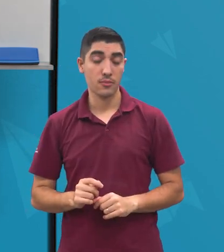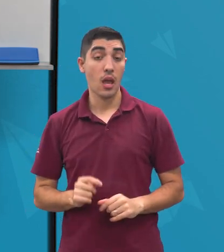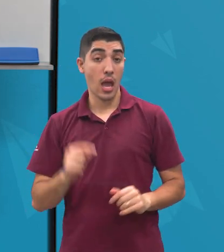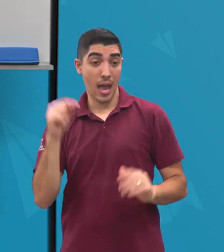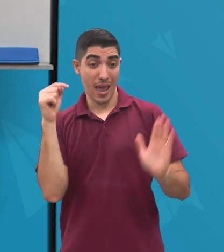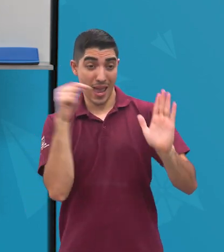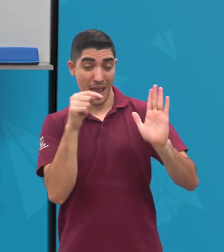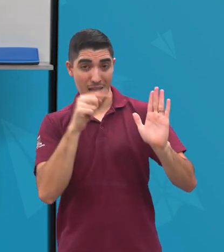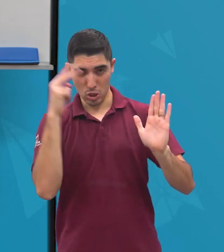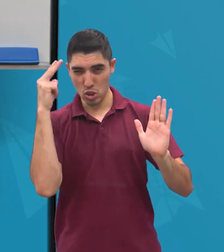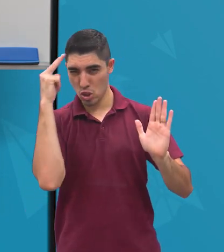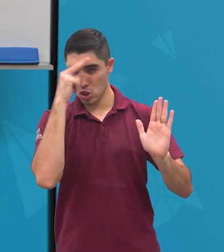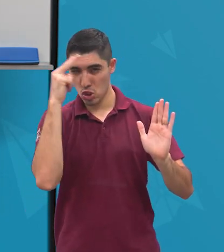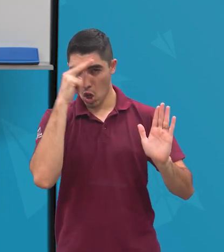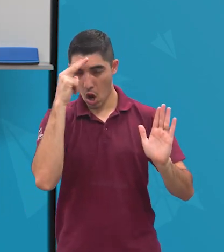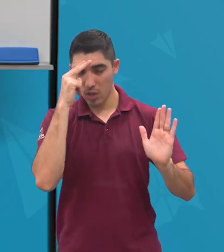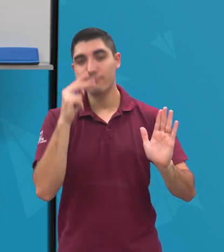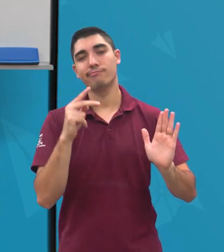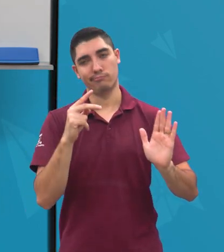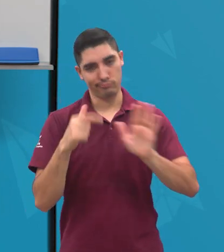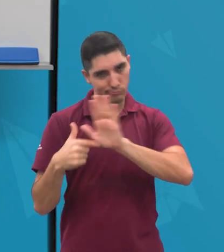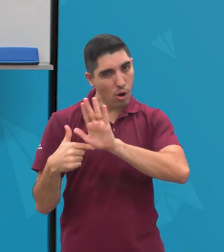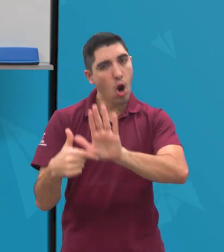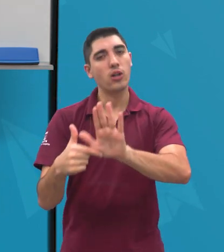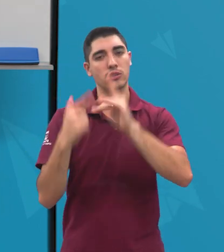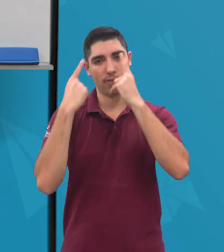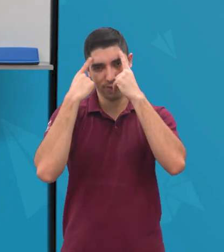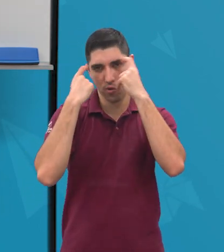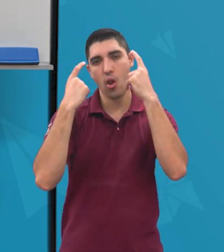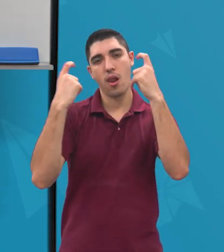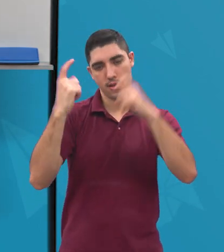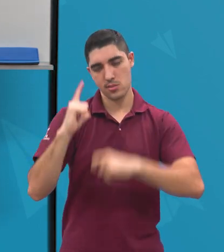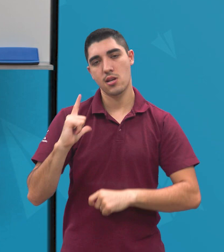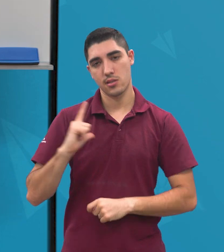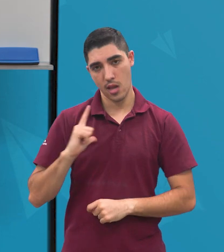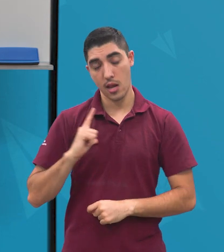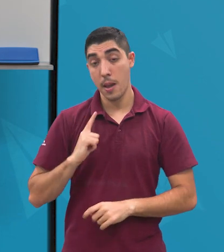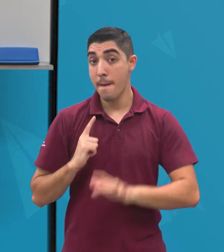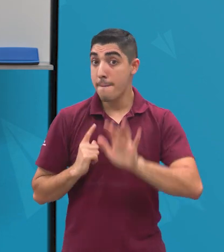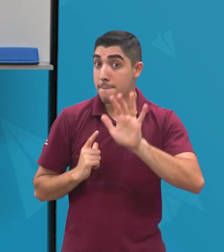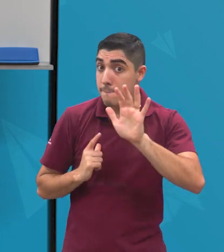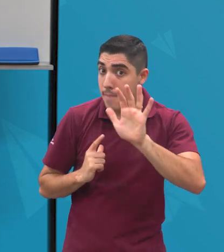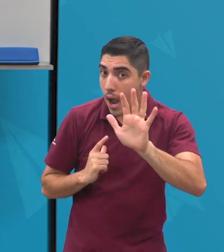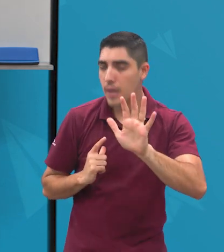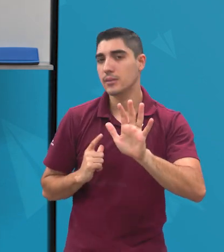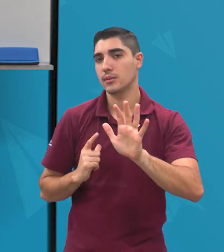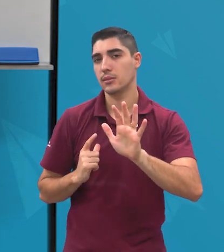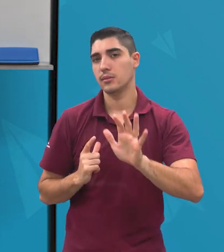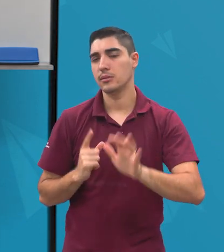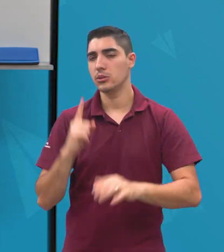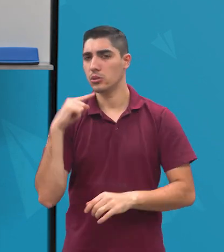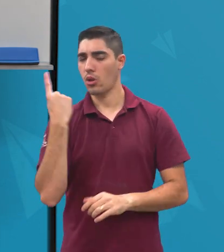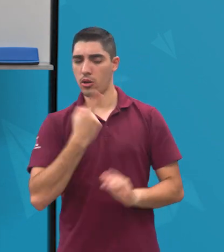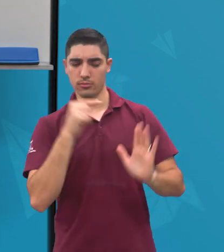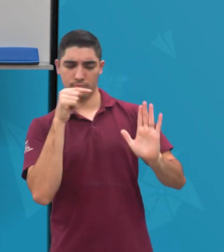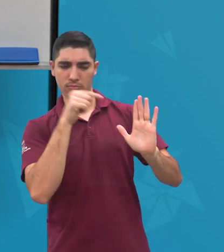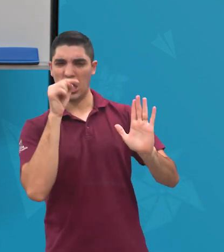é marcada por violência, como eu falei para vocês. Mas o interessante é a gente